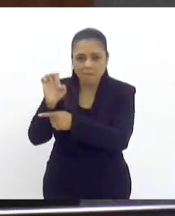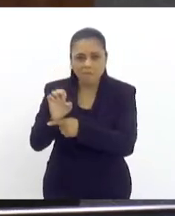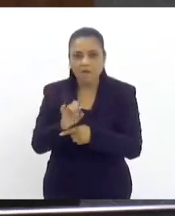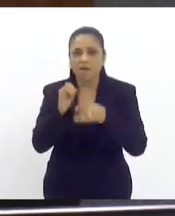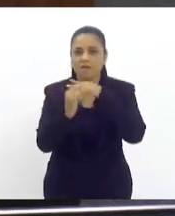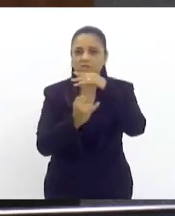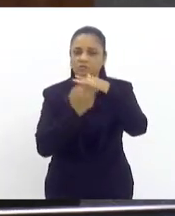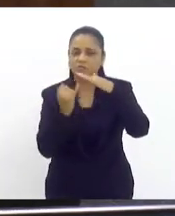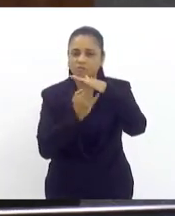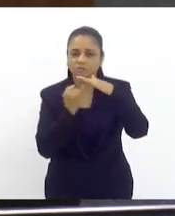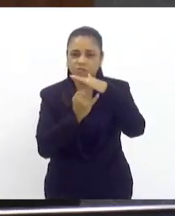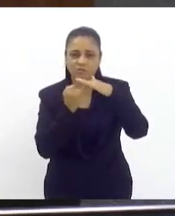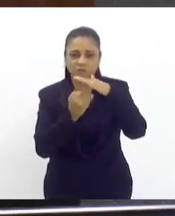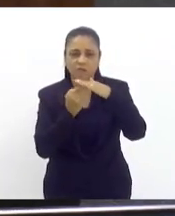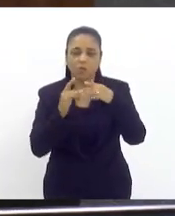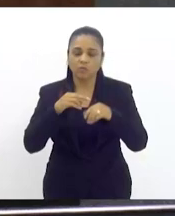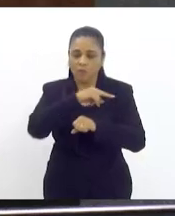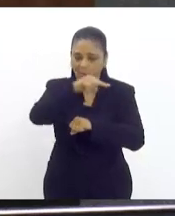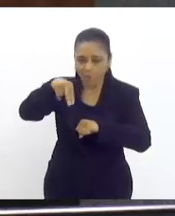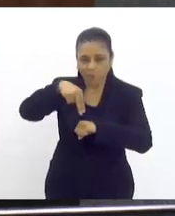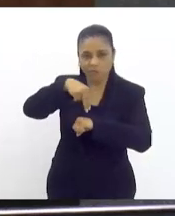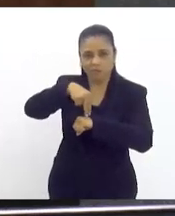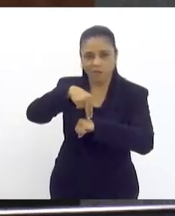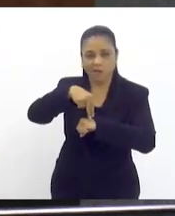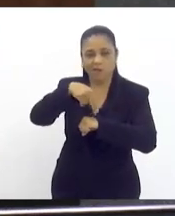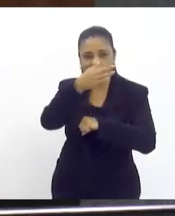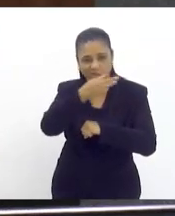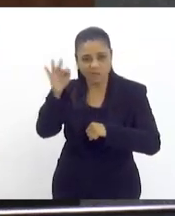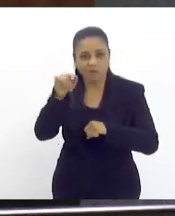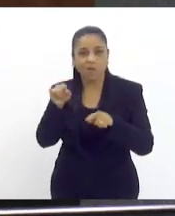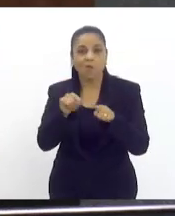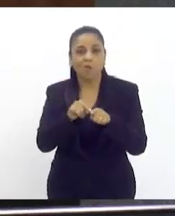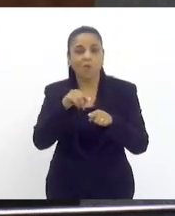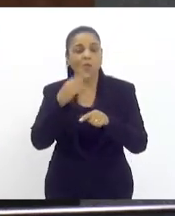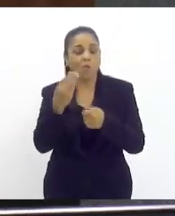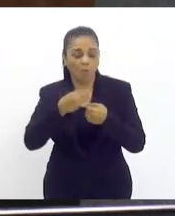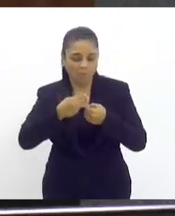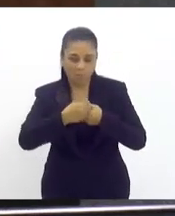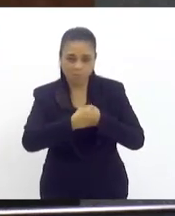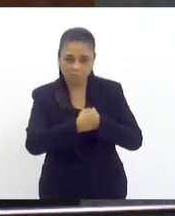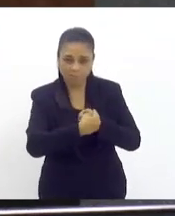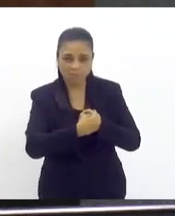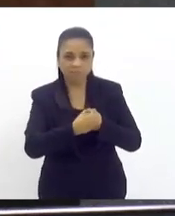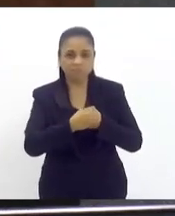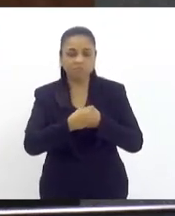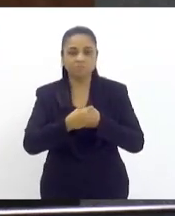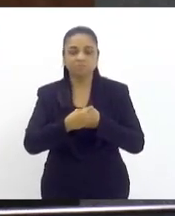instituições seja da União ou dos estados e municípios elas são